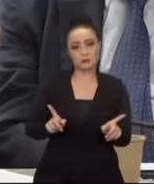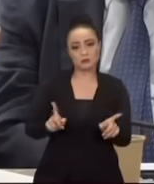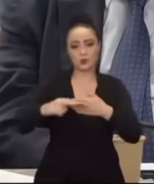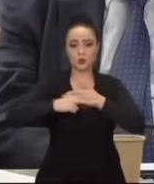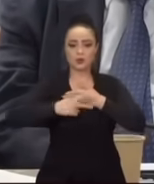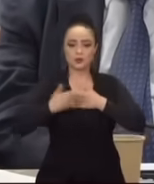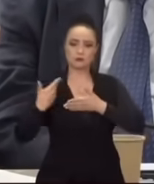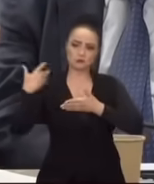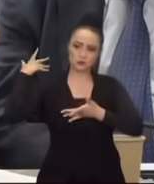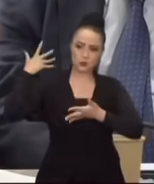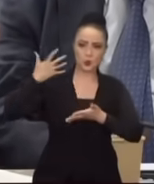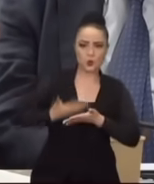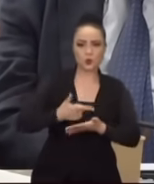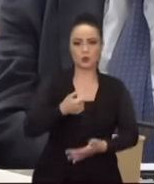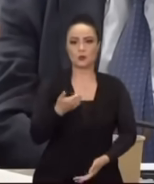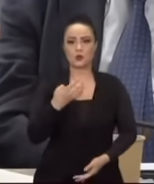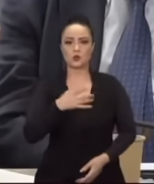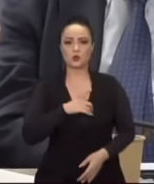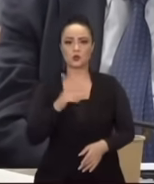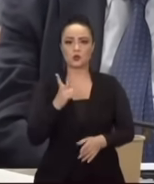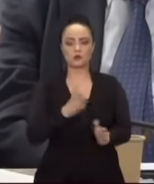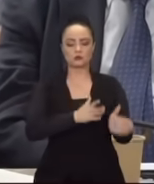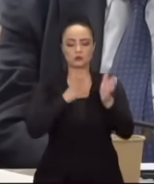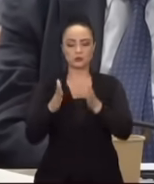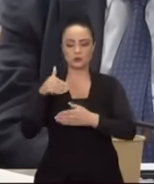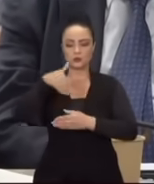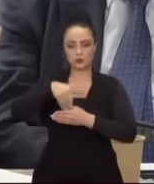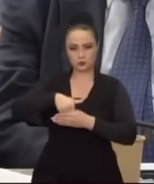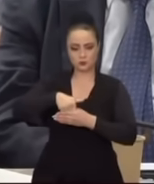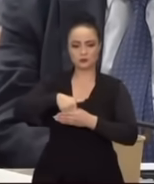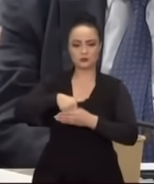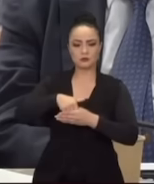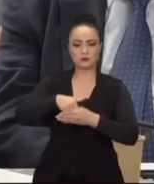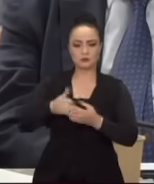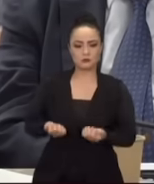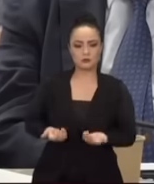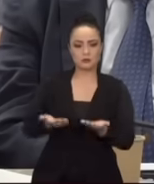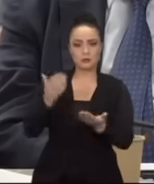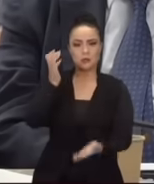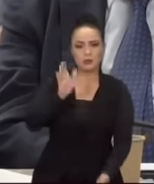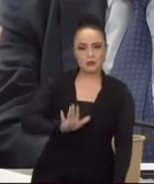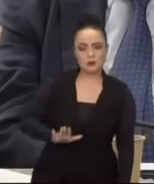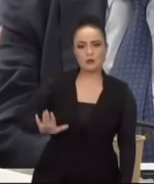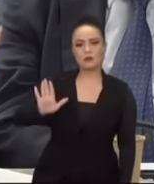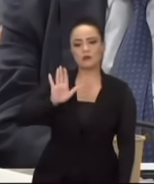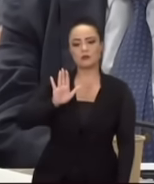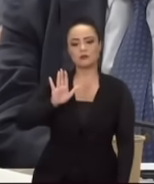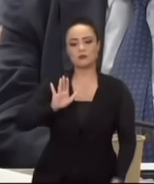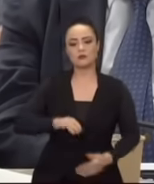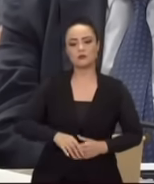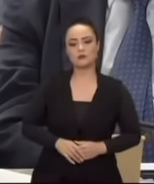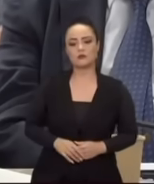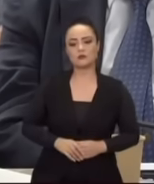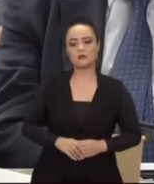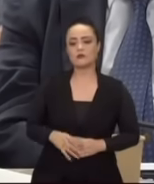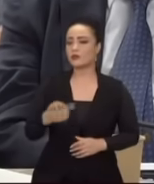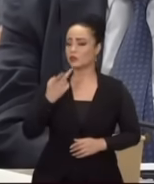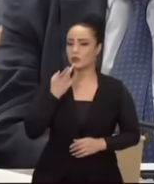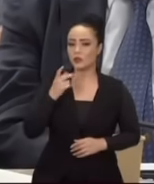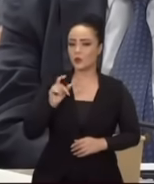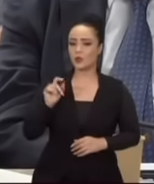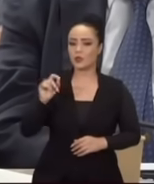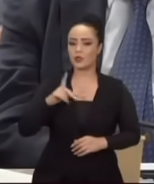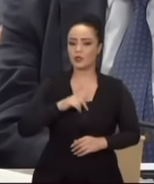desde 2014, após o segundo turno das eleições, eu me lancei pelo Brasil falando que ia disputar a